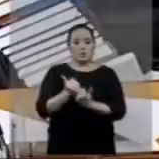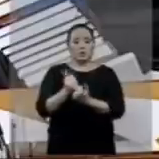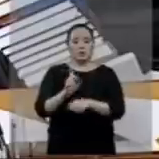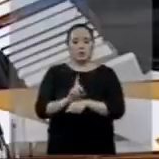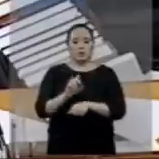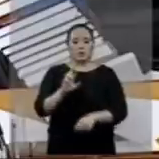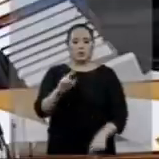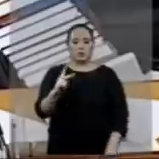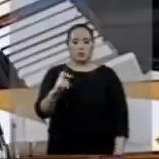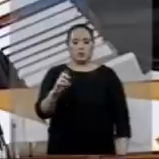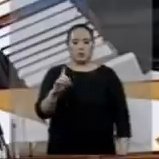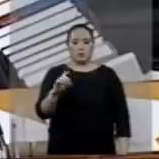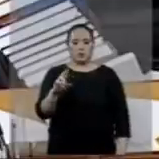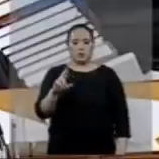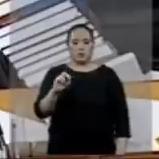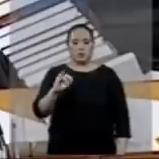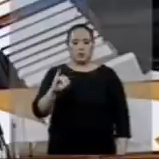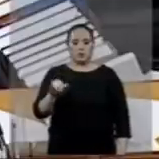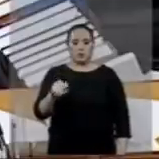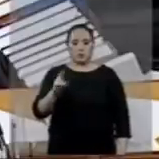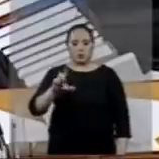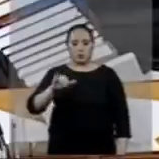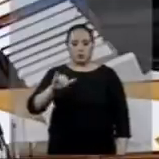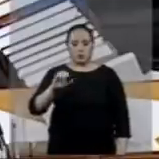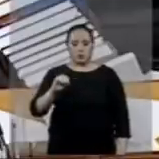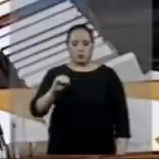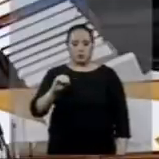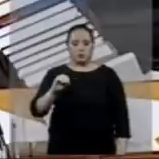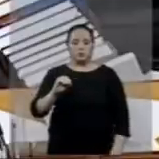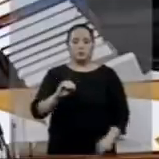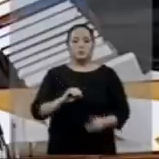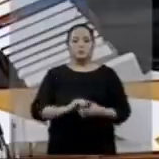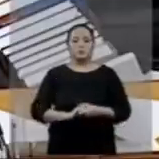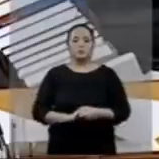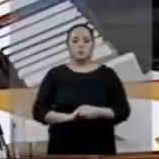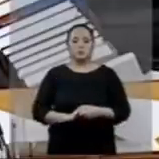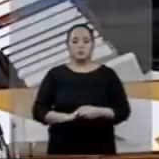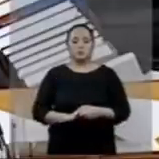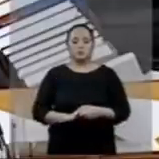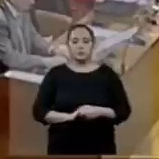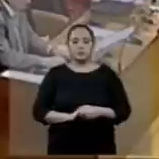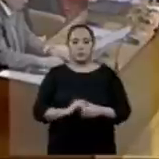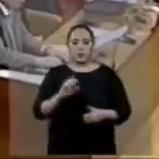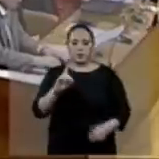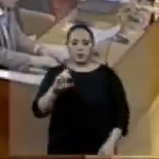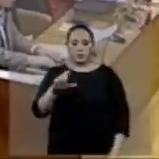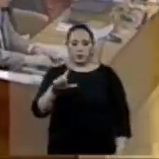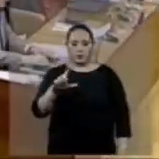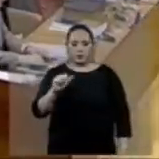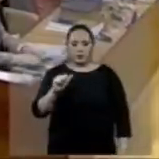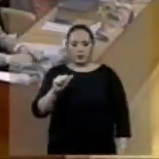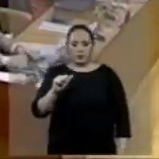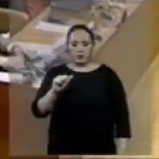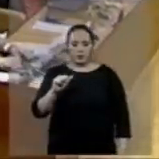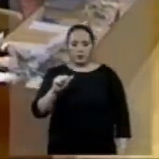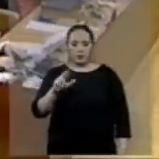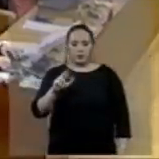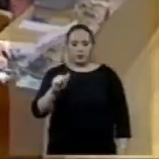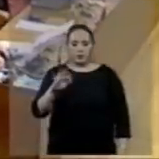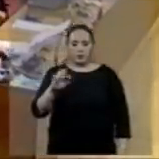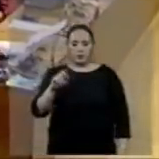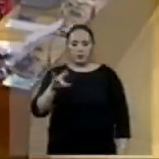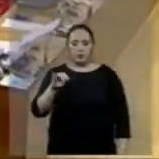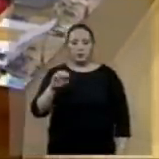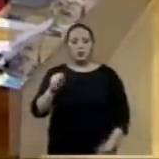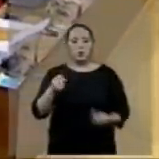Dr. Pedro Júlio Salles de Araújo. Os declaratórios voltam-se contra pronunciamento do pleno